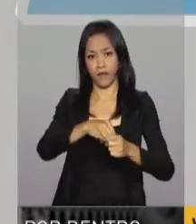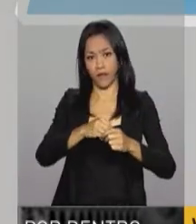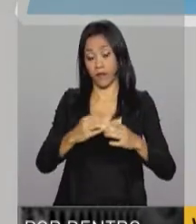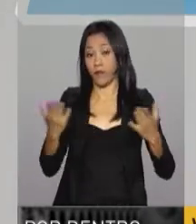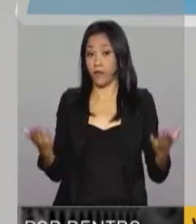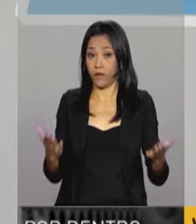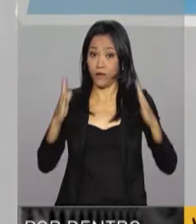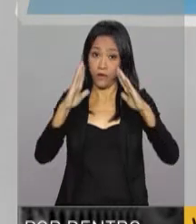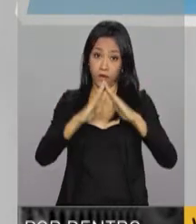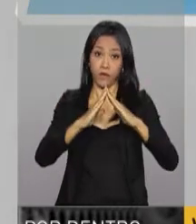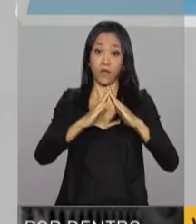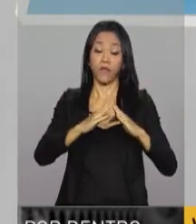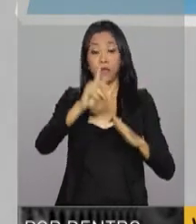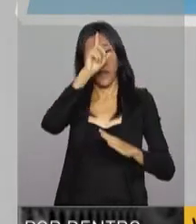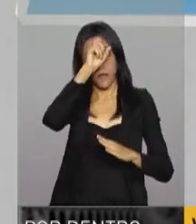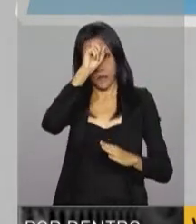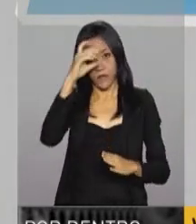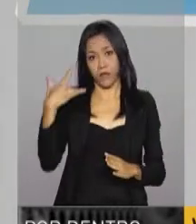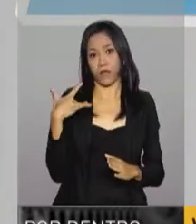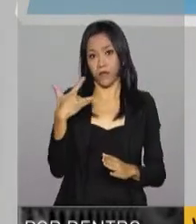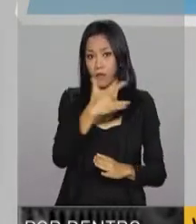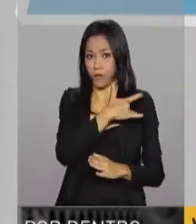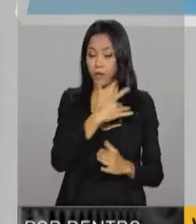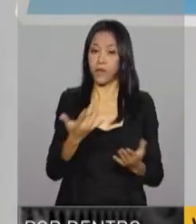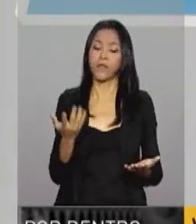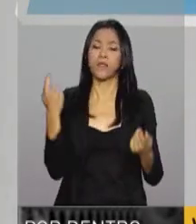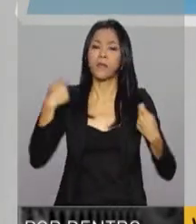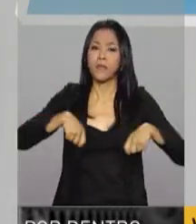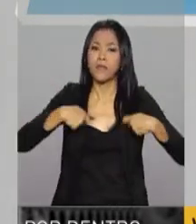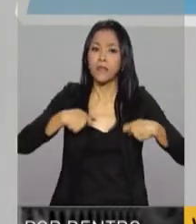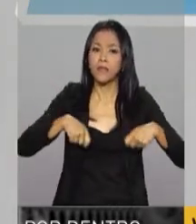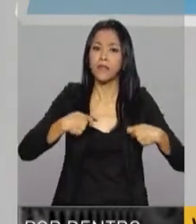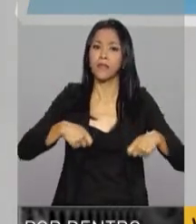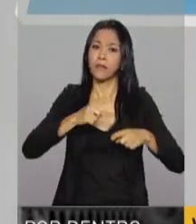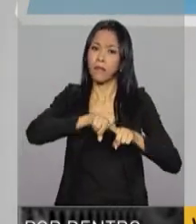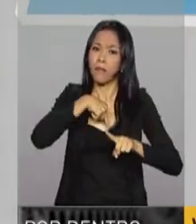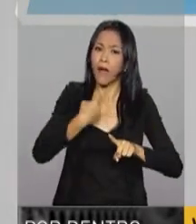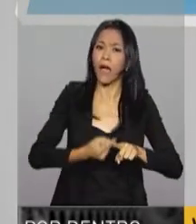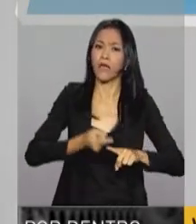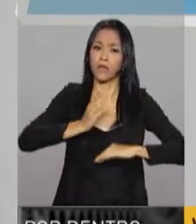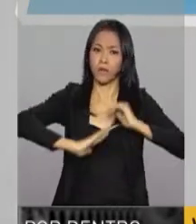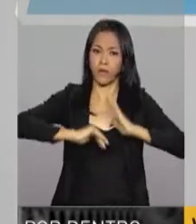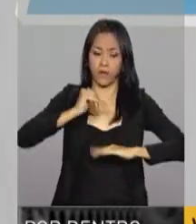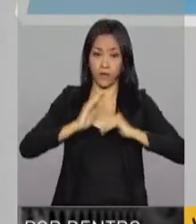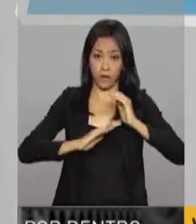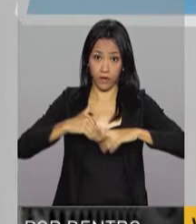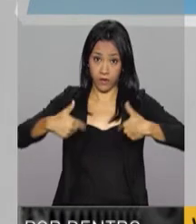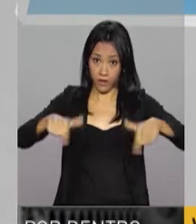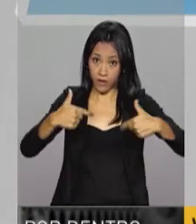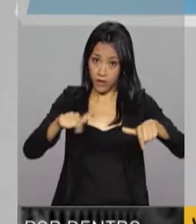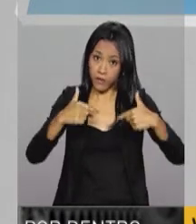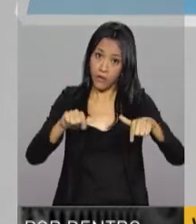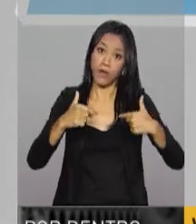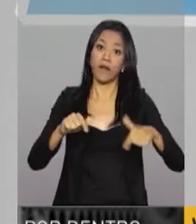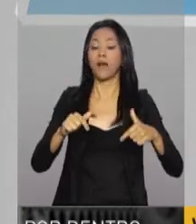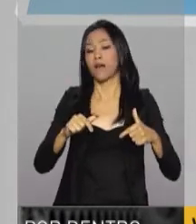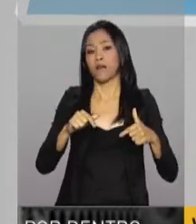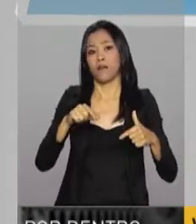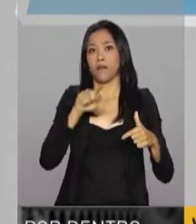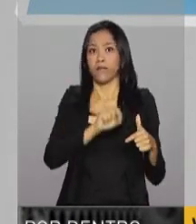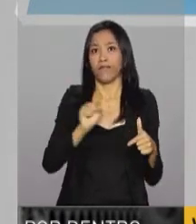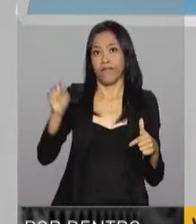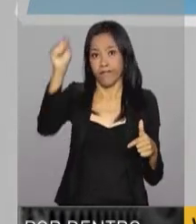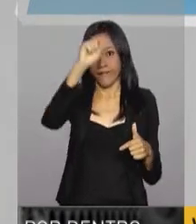população fica atenta às autoridades e é necessário ter mais profissionais que atuem na área entre os quais médicos no entanto